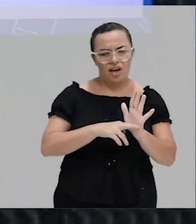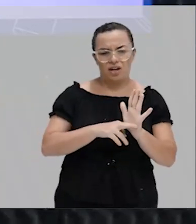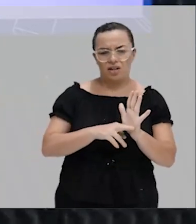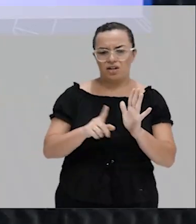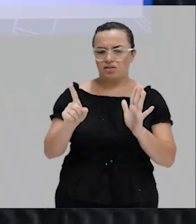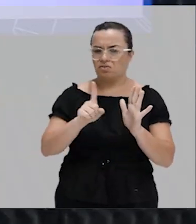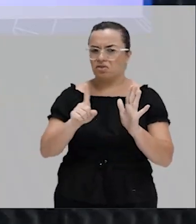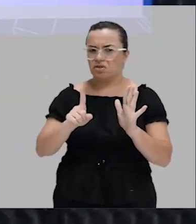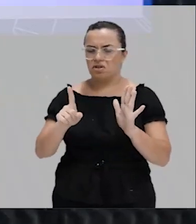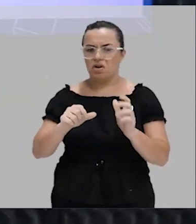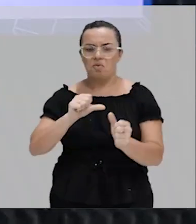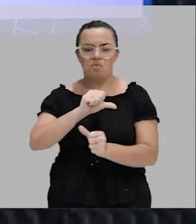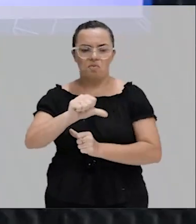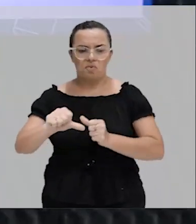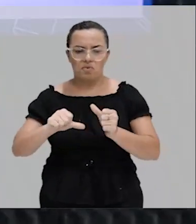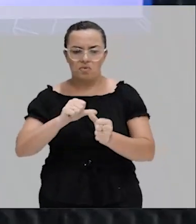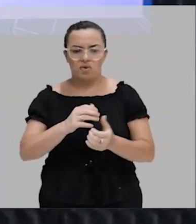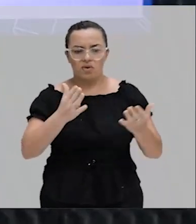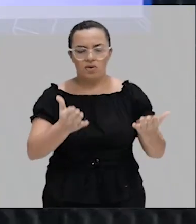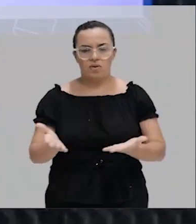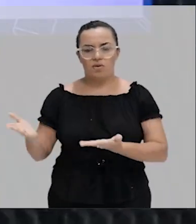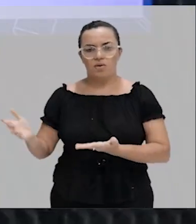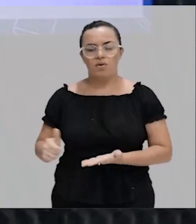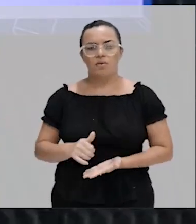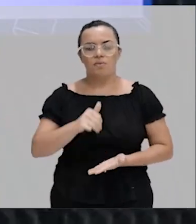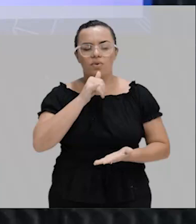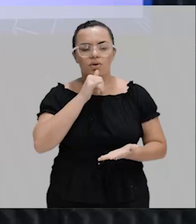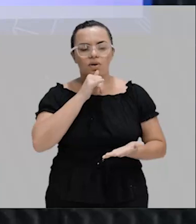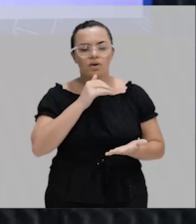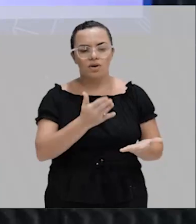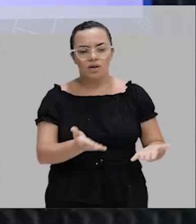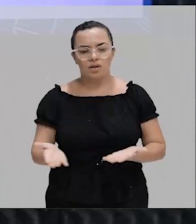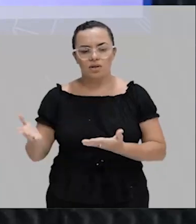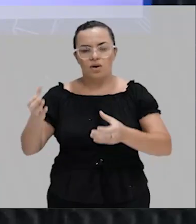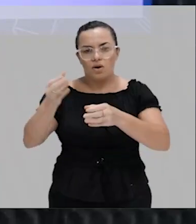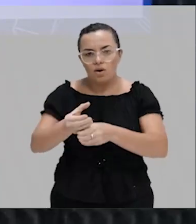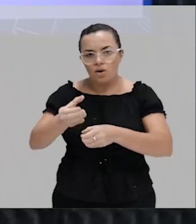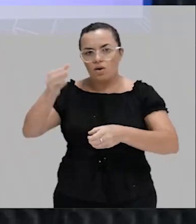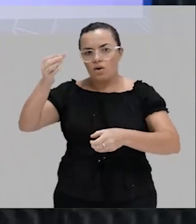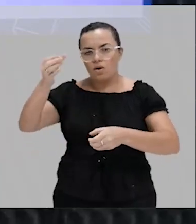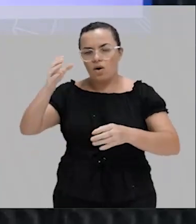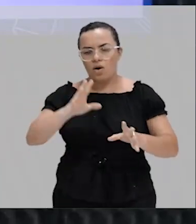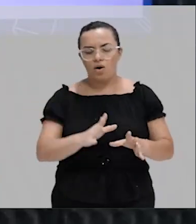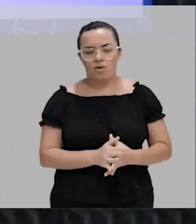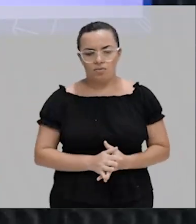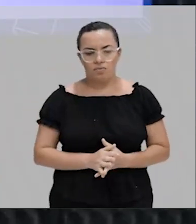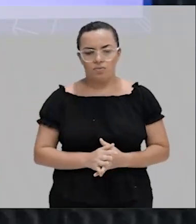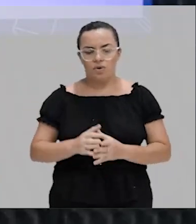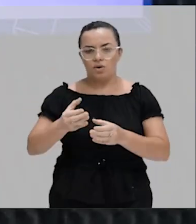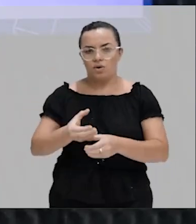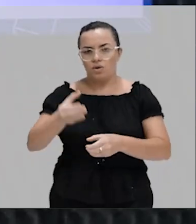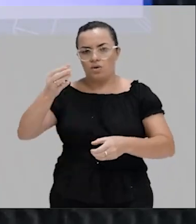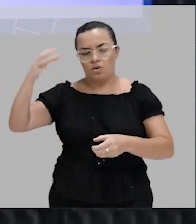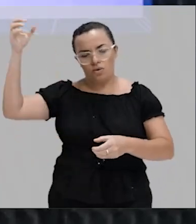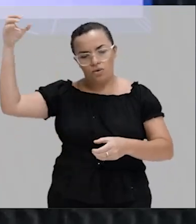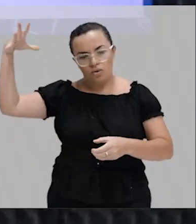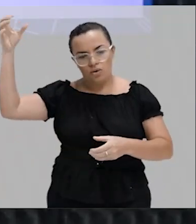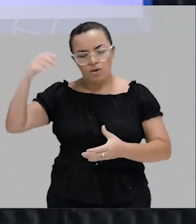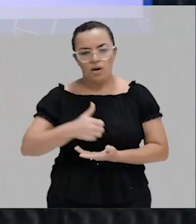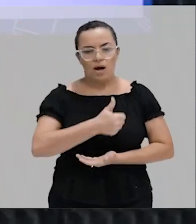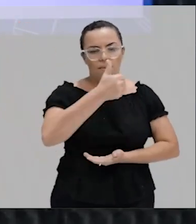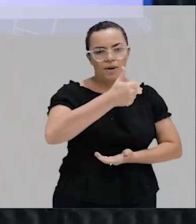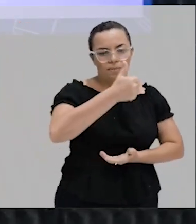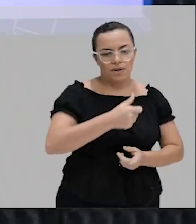guarda-chuva, os guarda-chuvas. Por que não variou? Observem a primeira palavra, guarda. A primeira palavra,